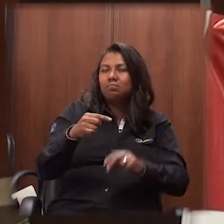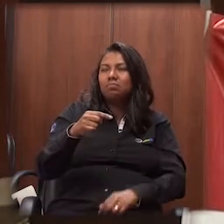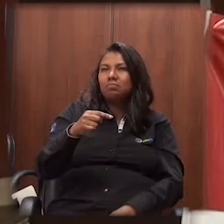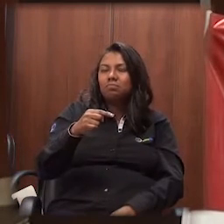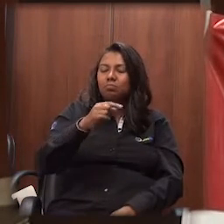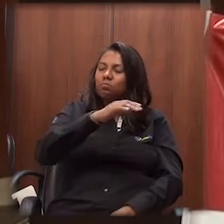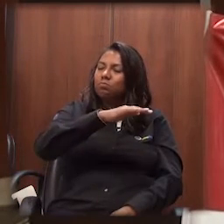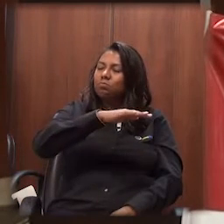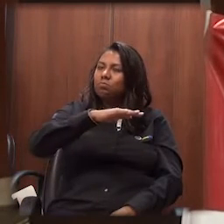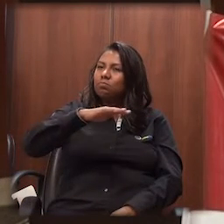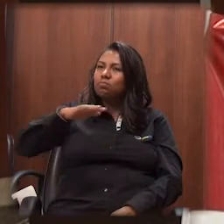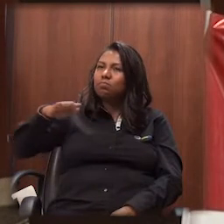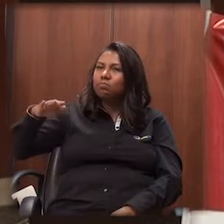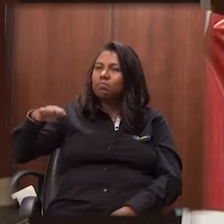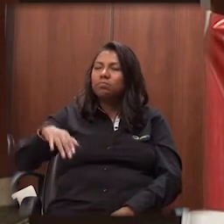Paulo.